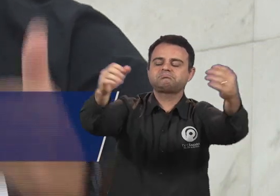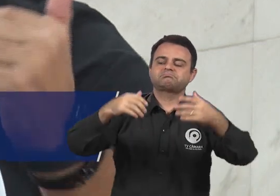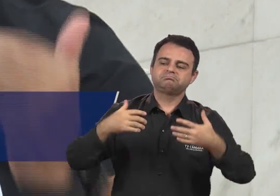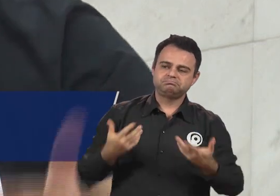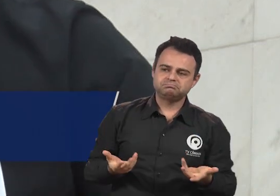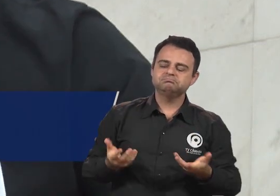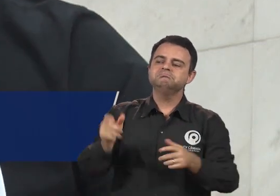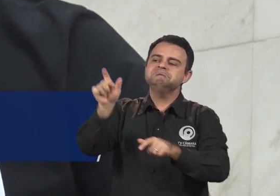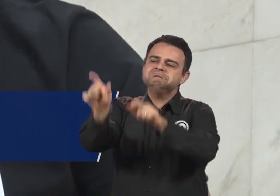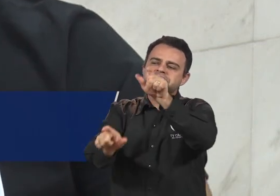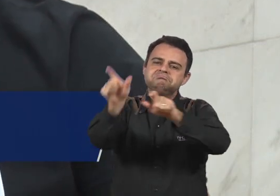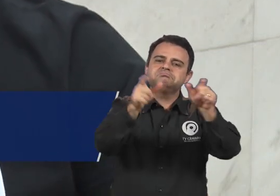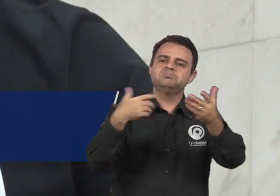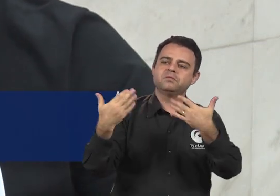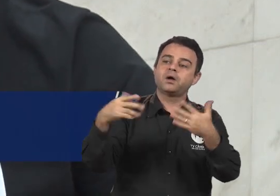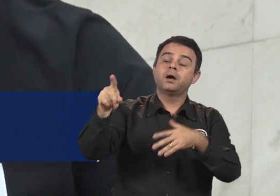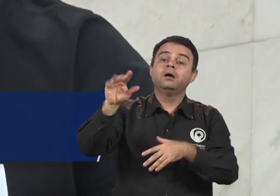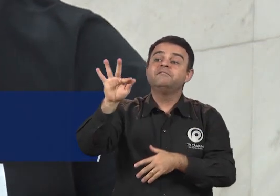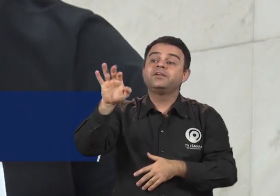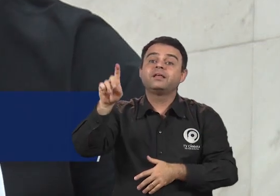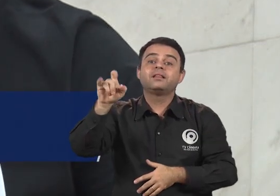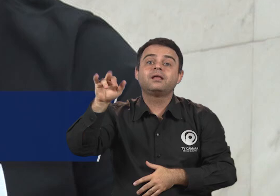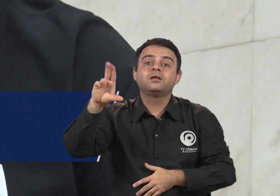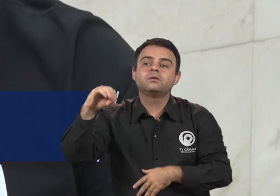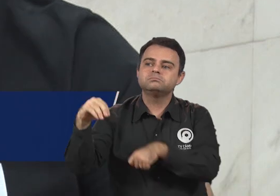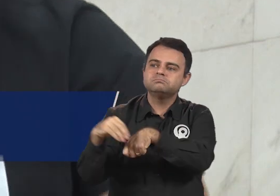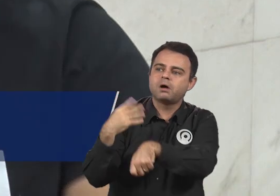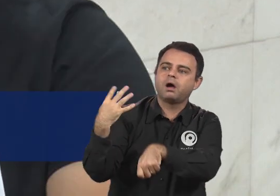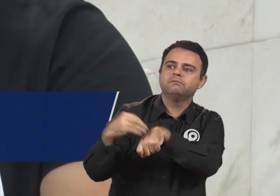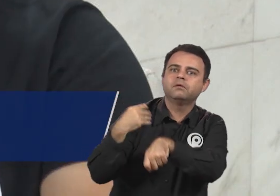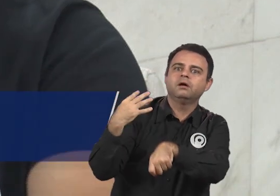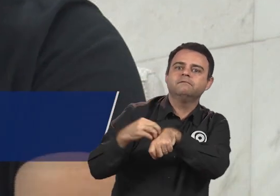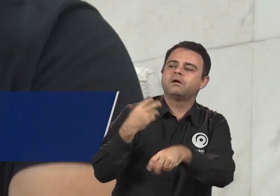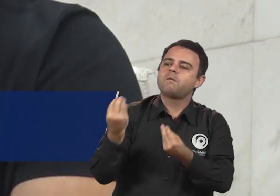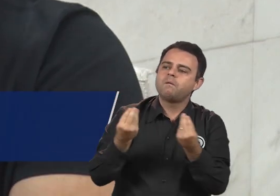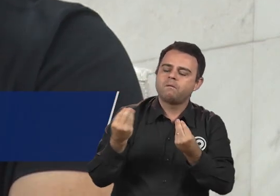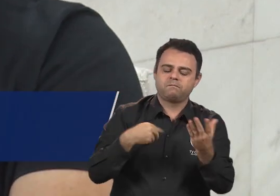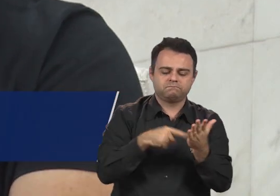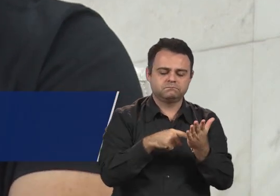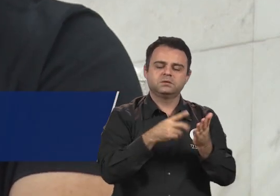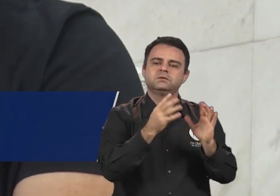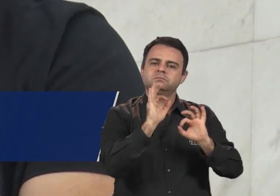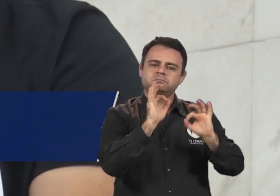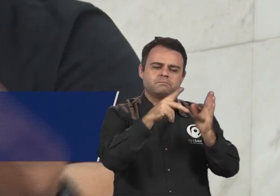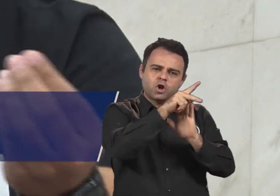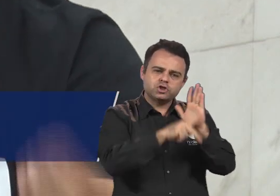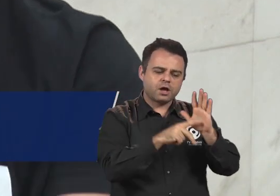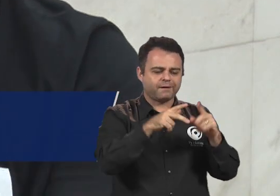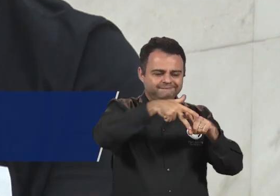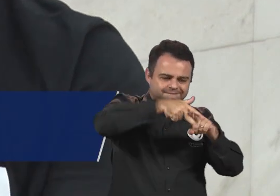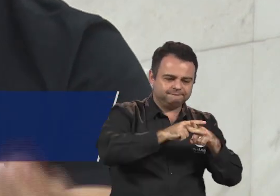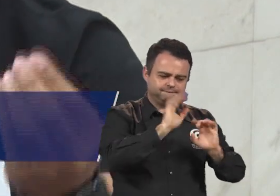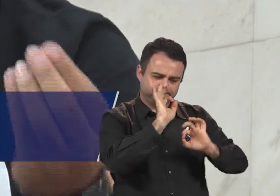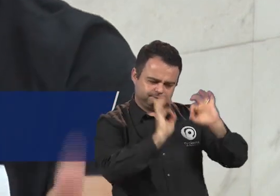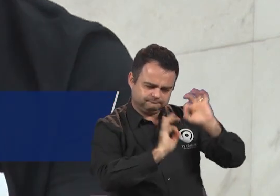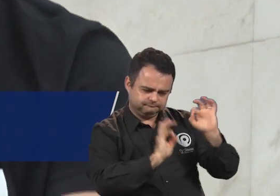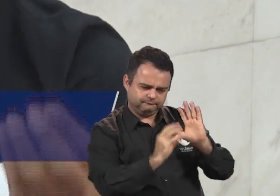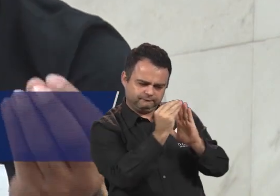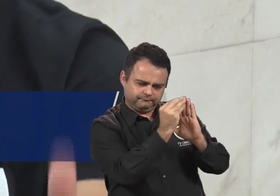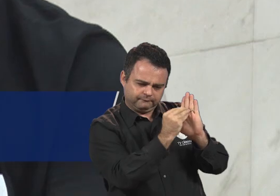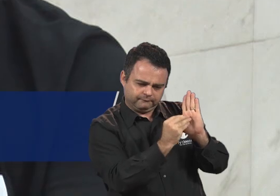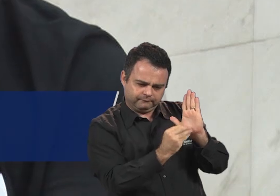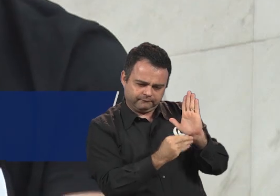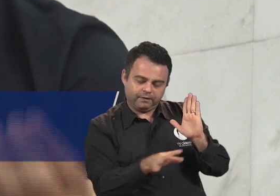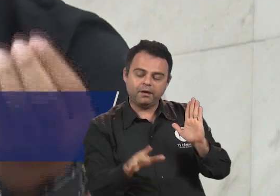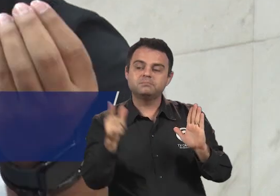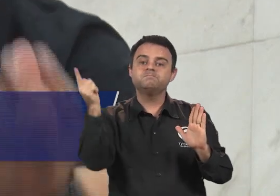muito. O Frederico tem me passado muitas informações a respeito do projeto para a gente conseguir fazer alguns ajustes dentro dele e chegar, de fato, até aquela mãe, até